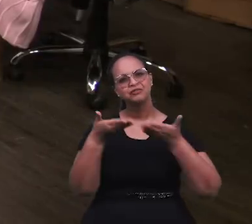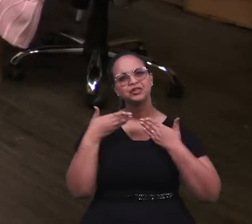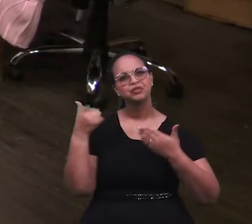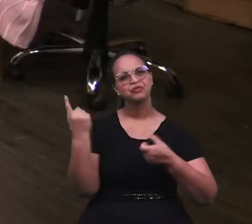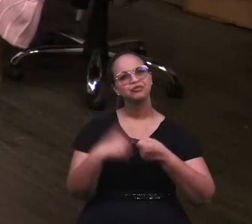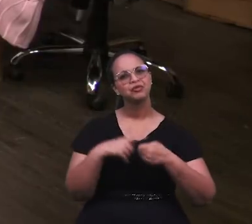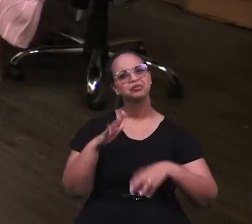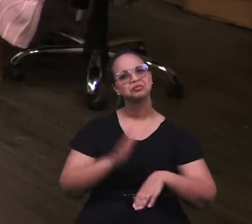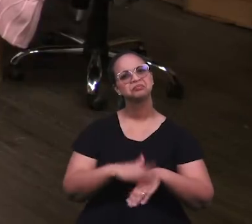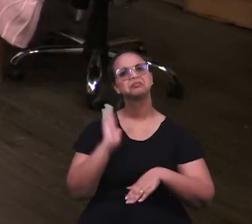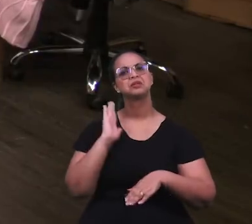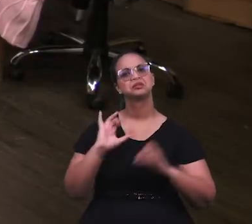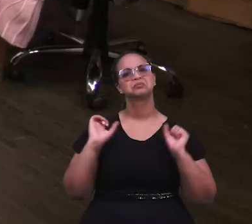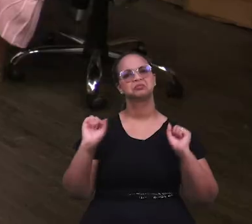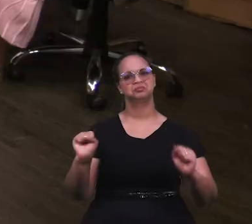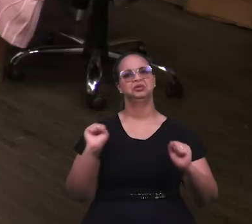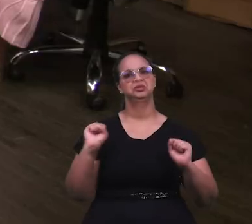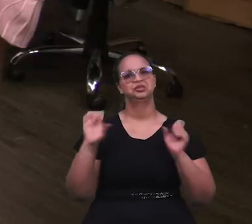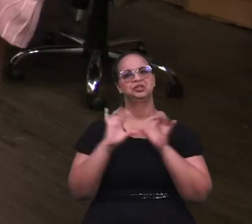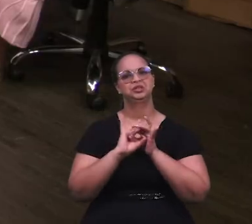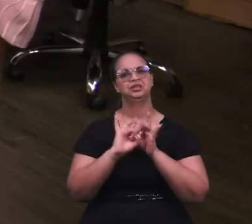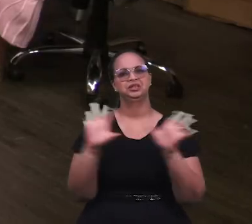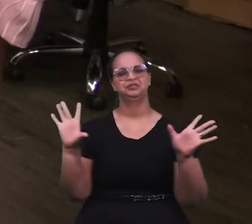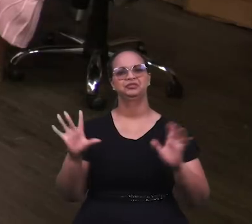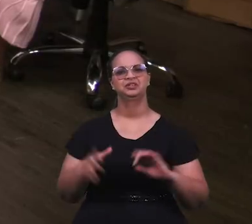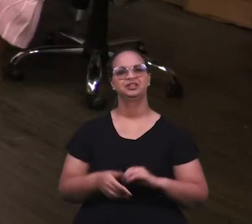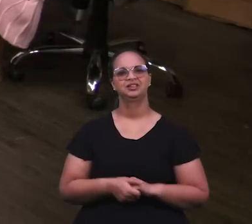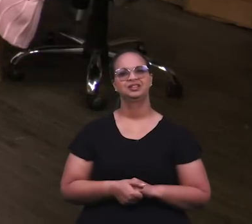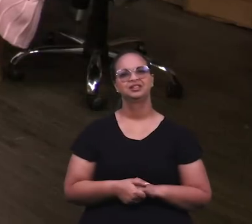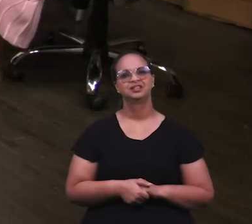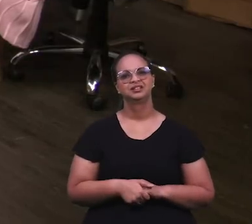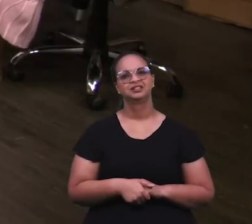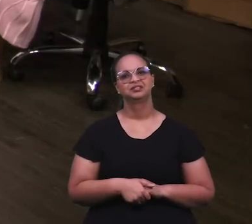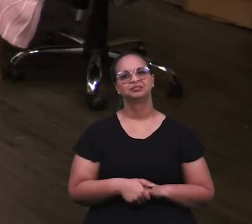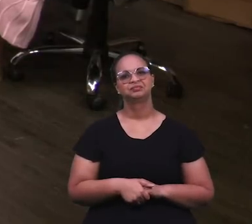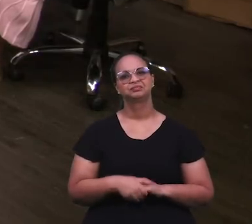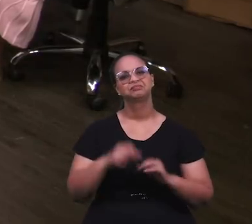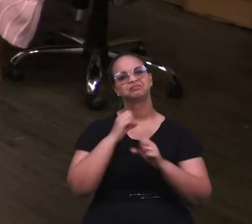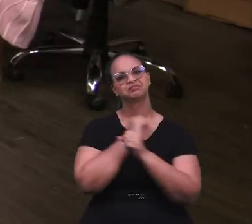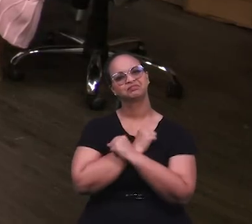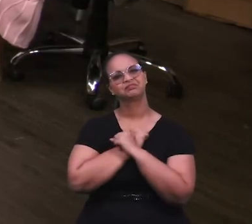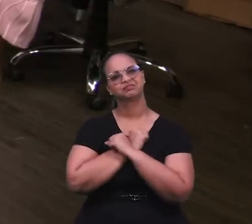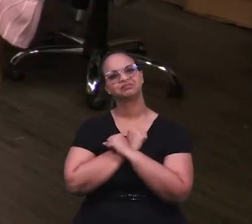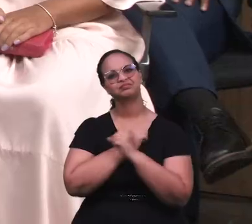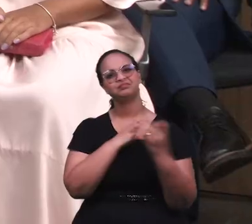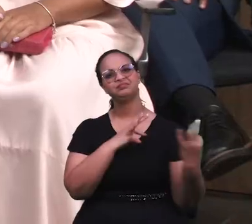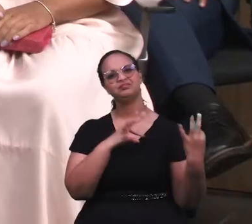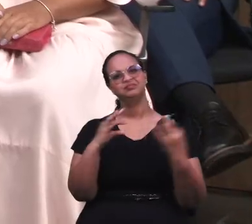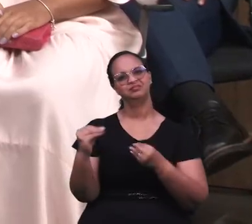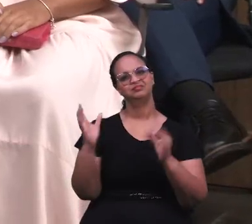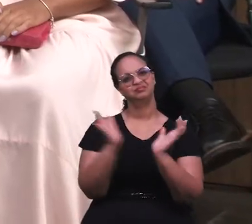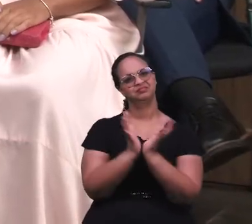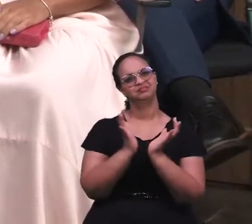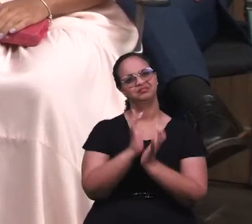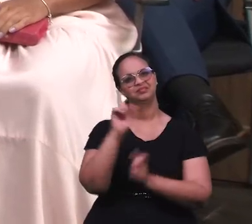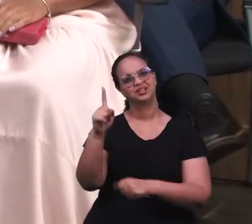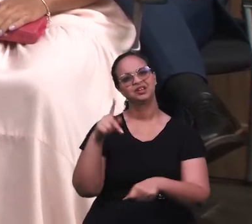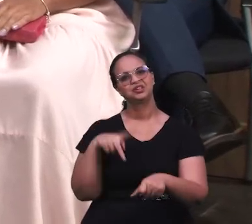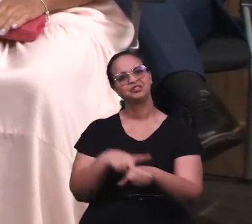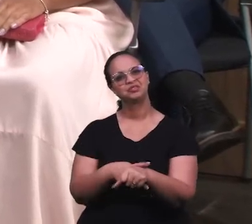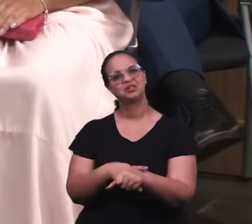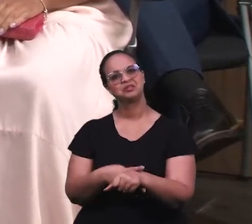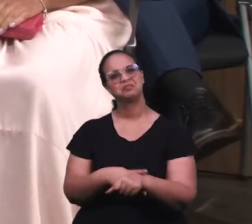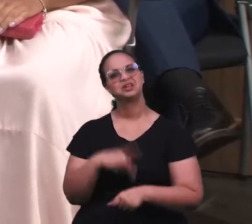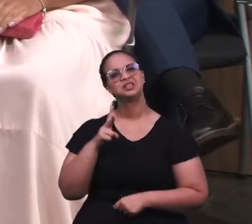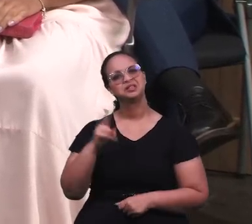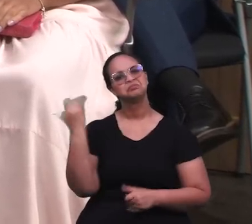Sempre que quiserem, podem voltar, será um prazer recebê-los, uma alegria. Um grande abraço para nossa turma ali em Guarapari. A